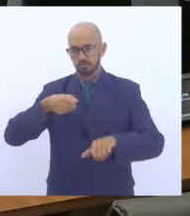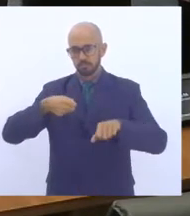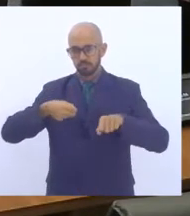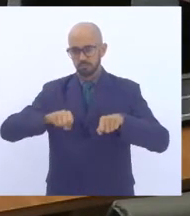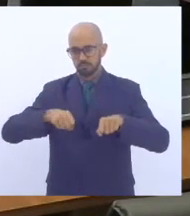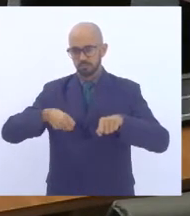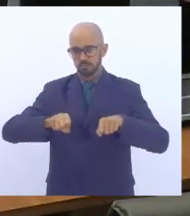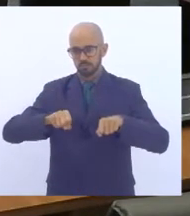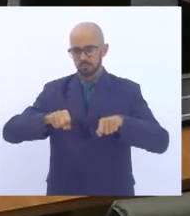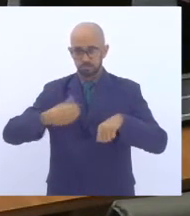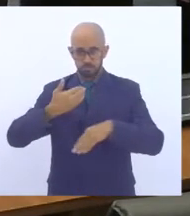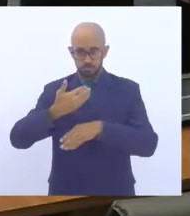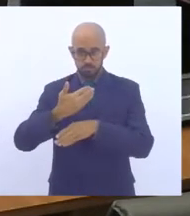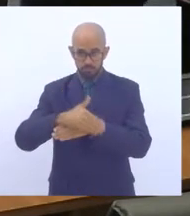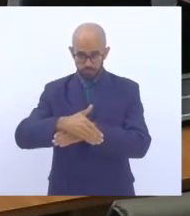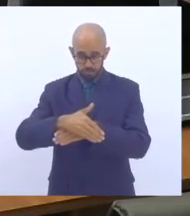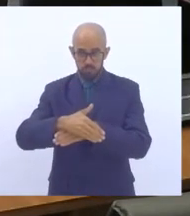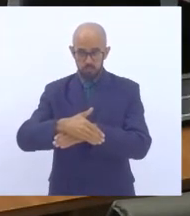mototaxistas